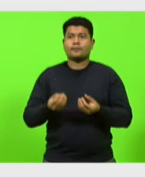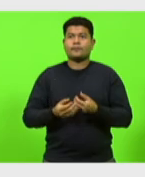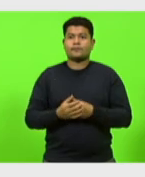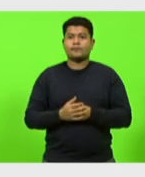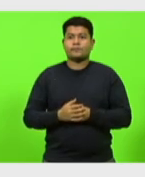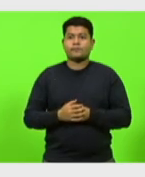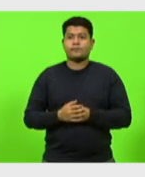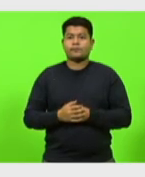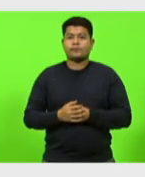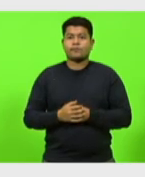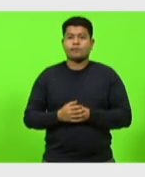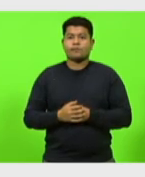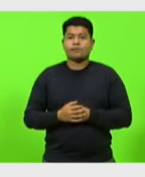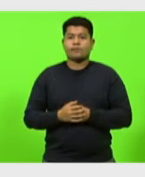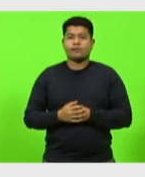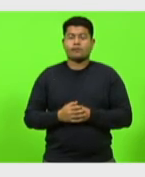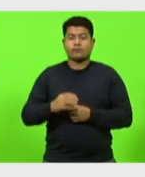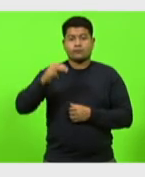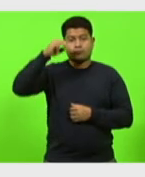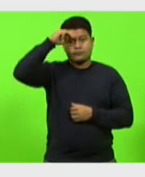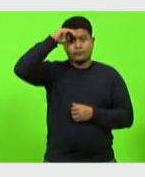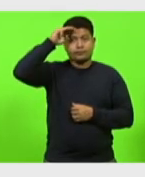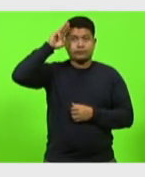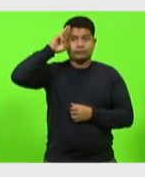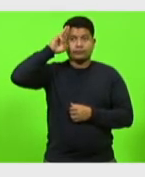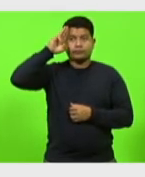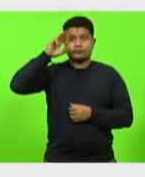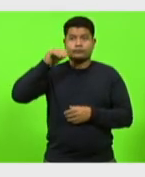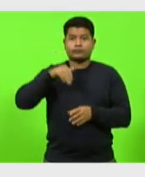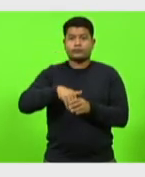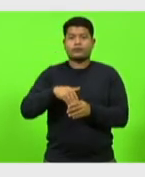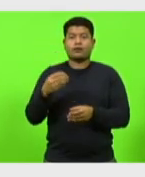Como vota o deputado Sérgio Mota?